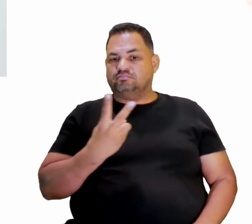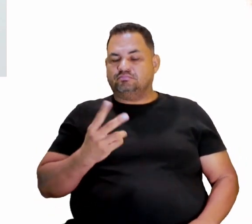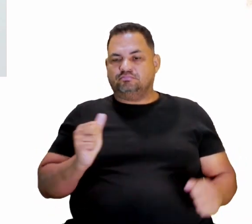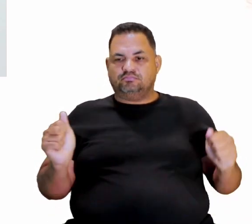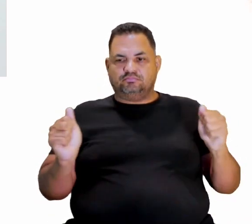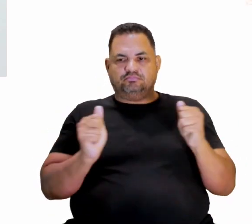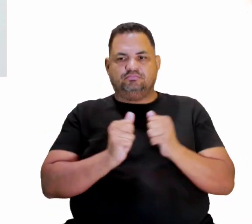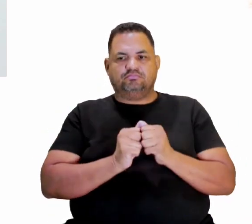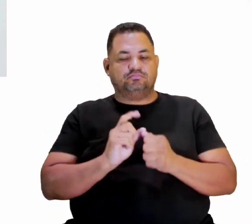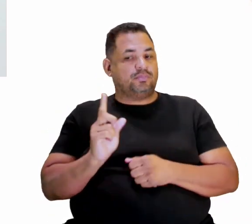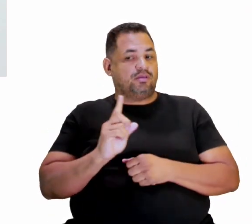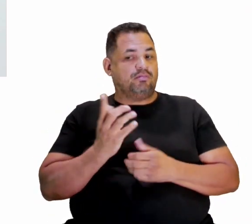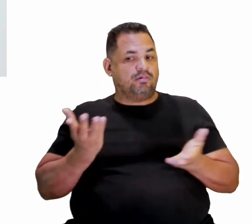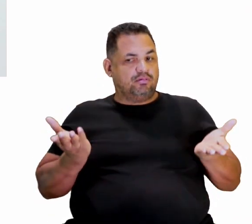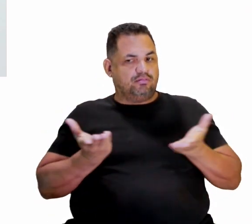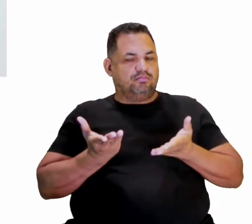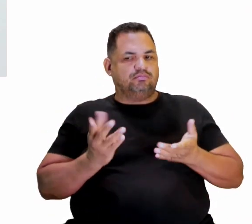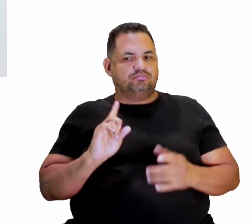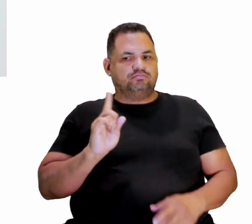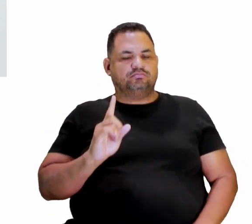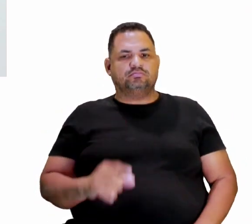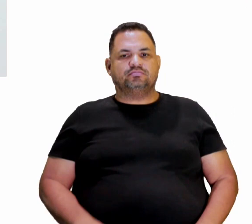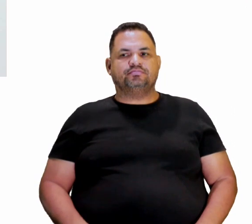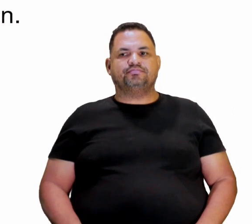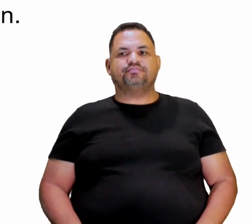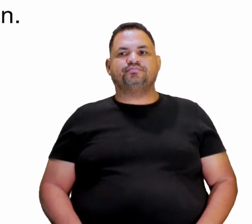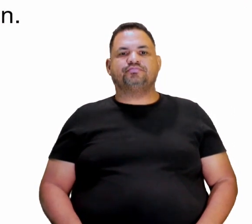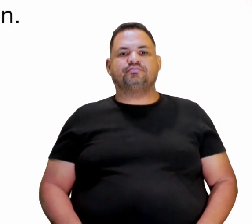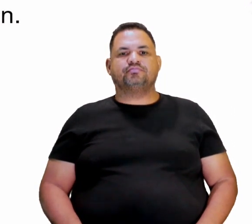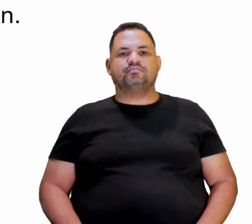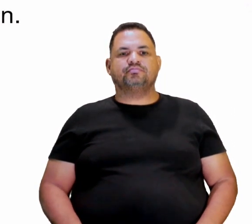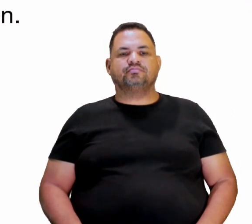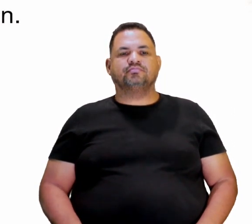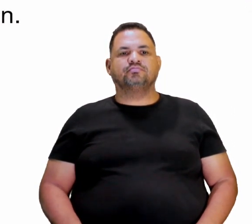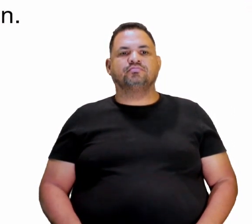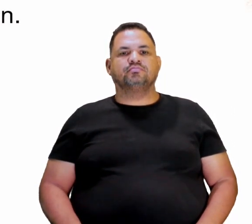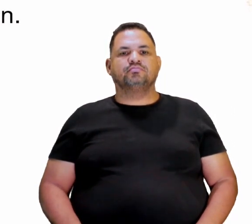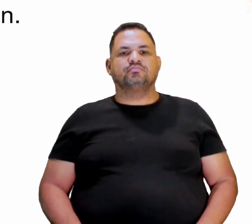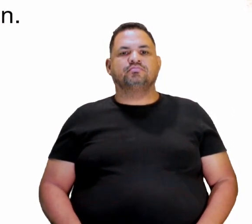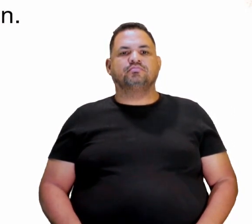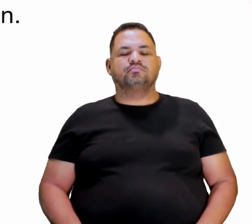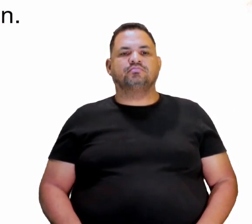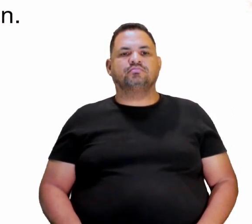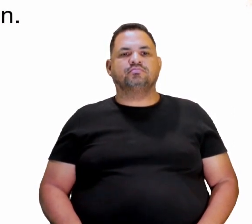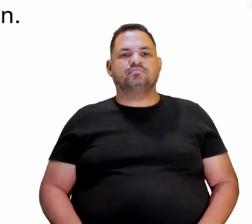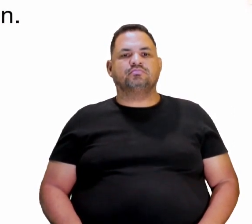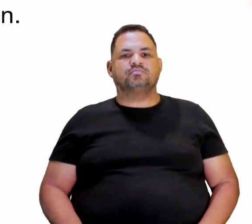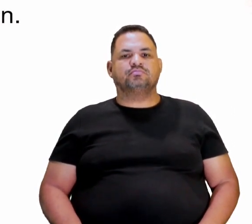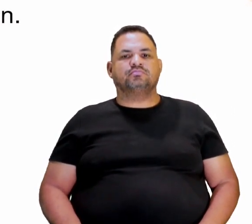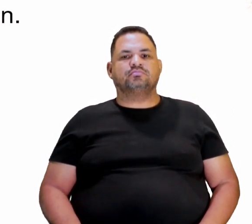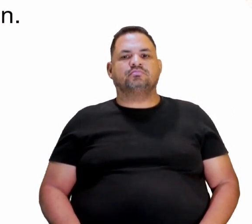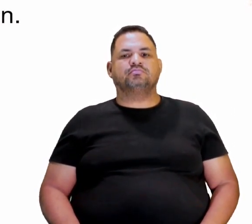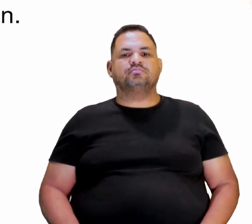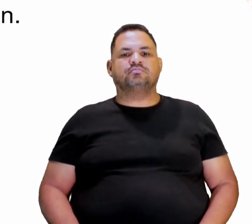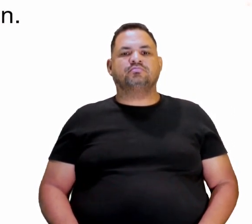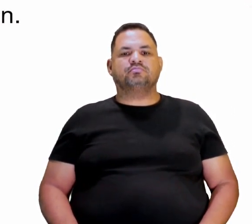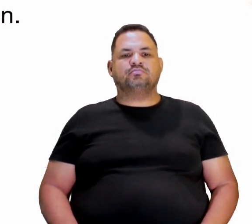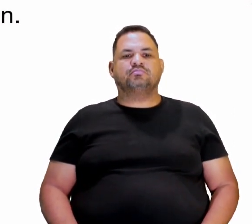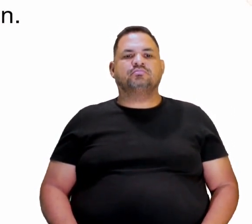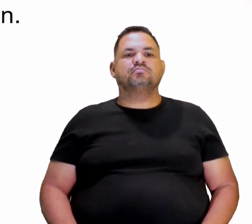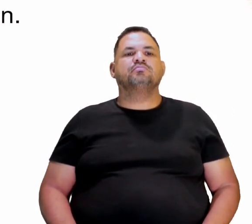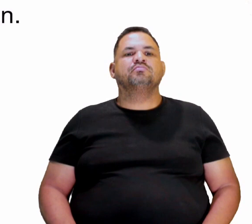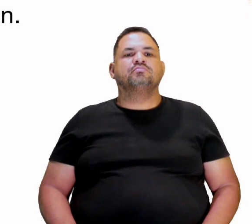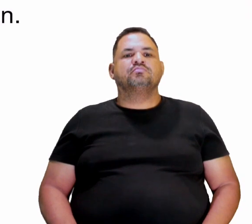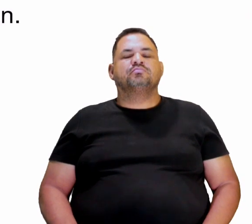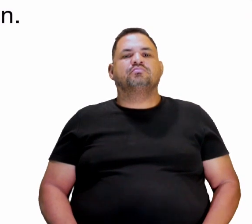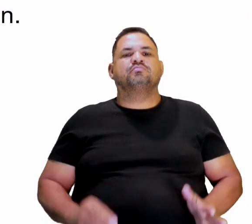que não é o caso aqui. Muito bem? How often do you travel on vacation?